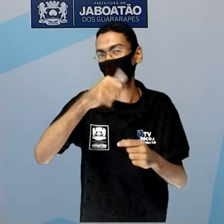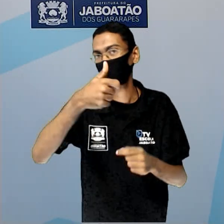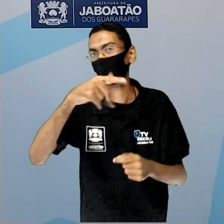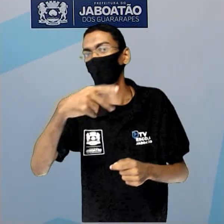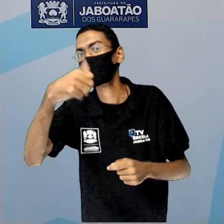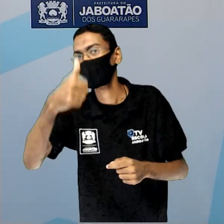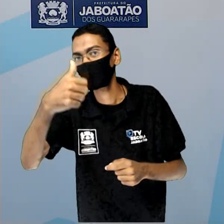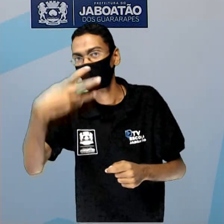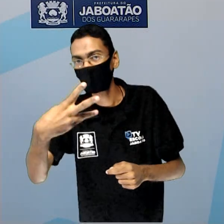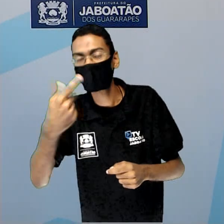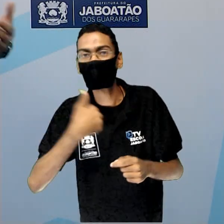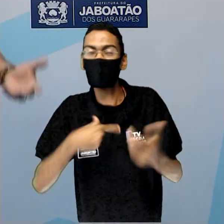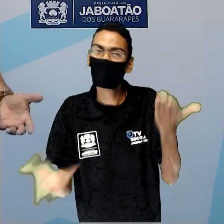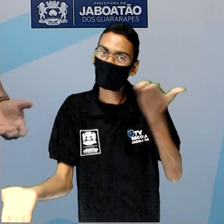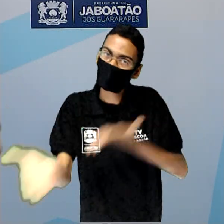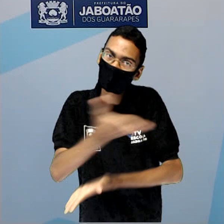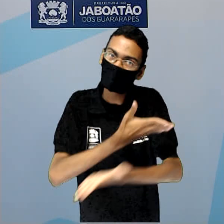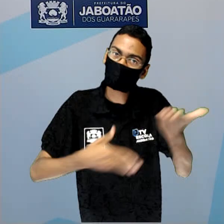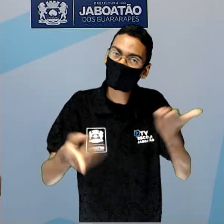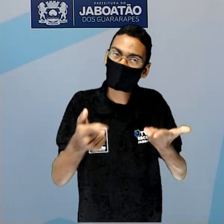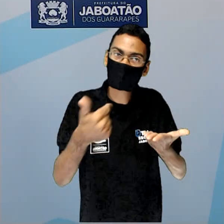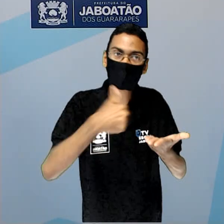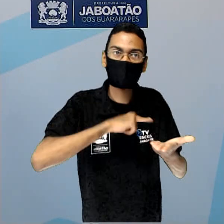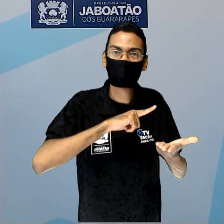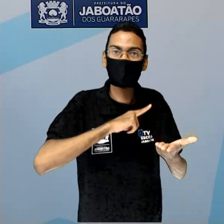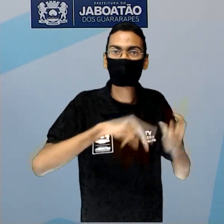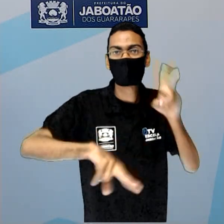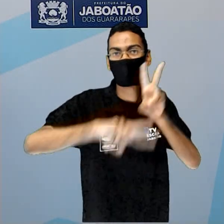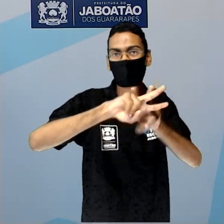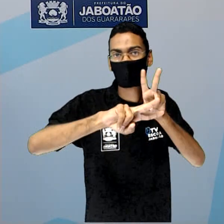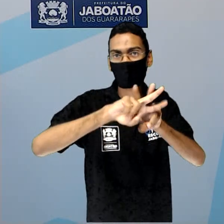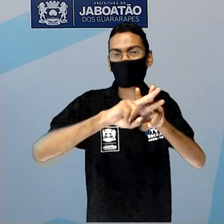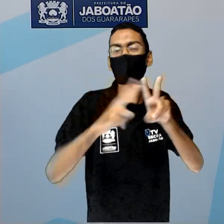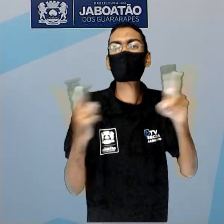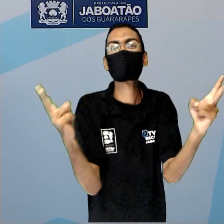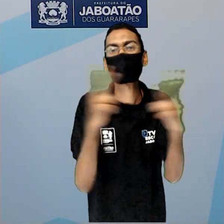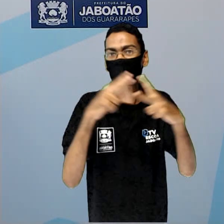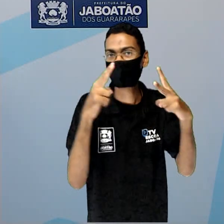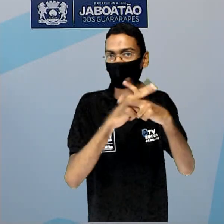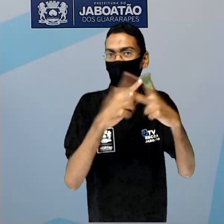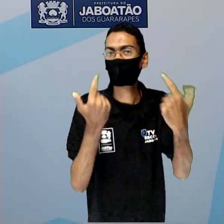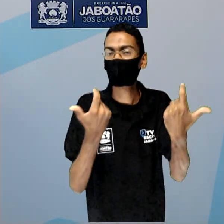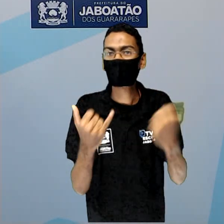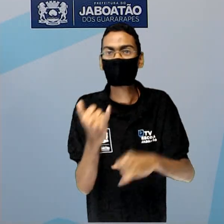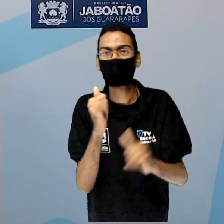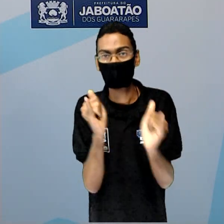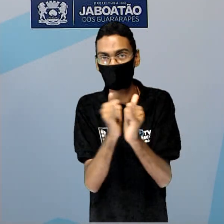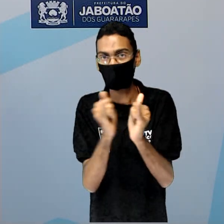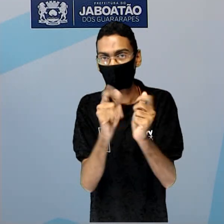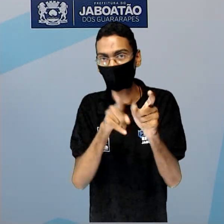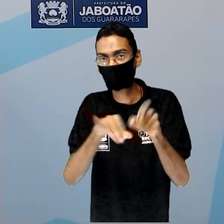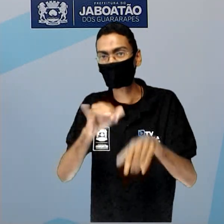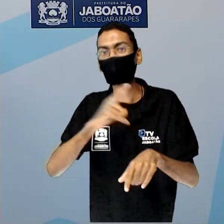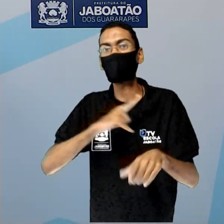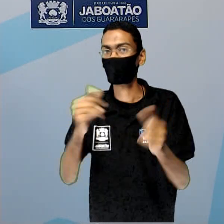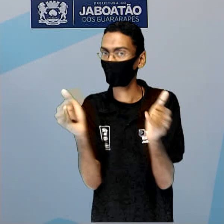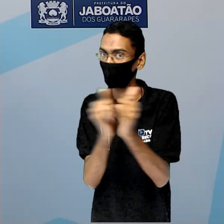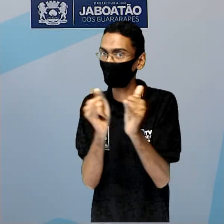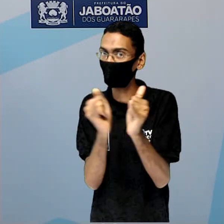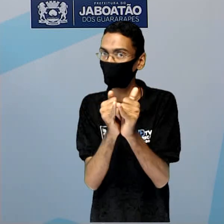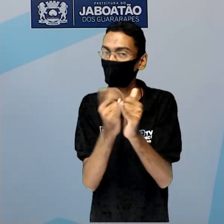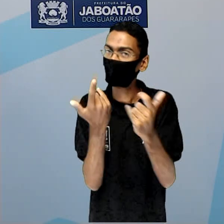todos os envolvidos. Quem ainda estava preso por causa da confusão foi perdoado. Tá? E houve perdão de